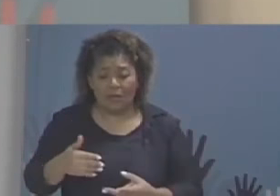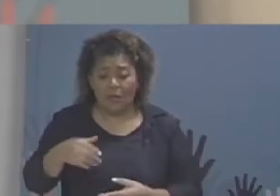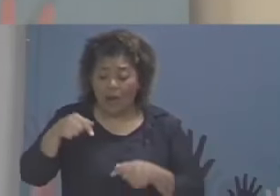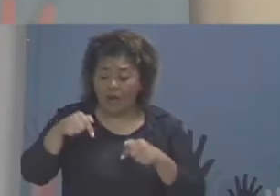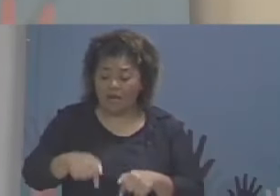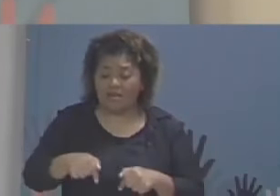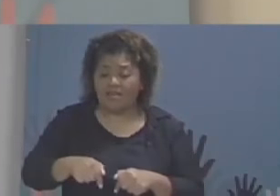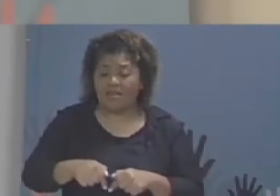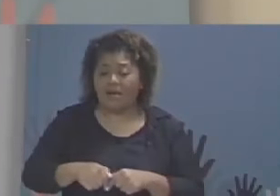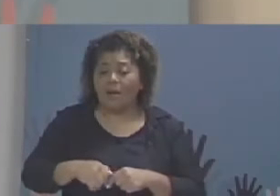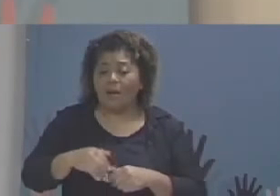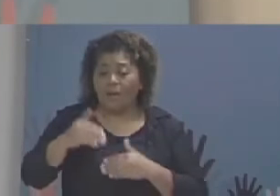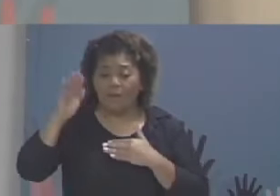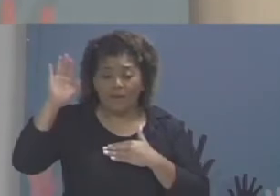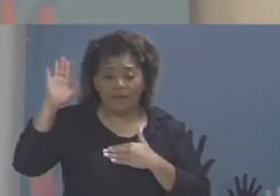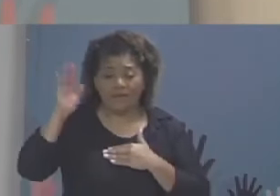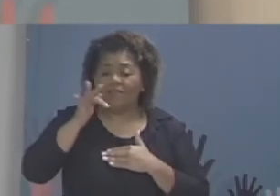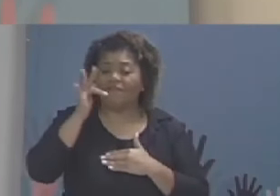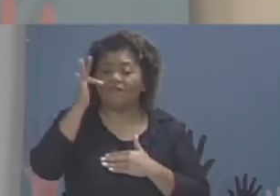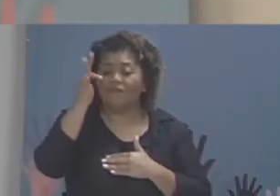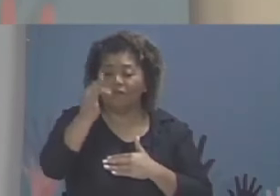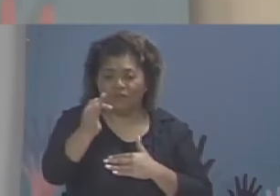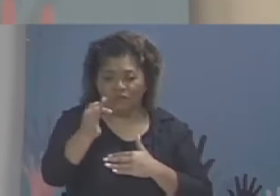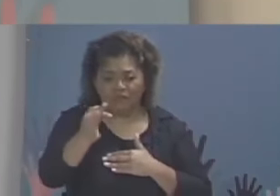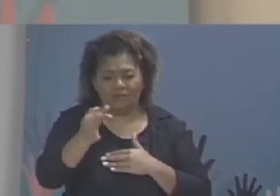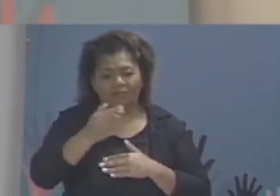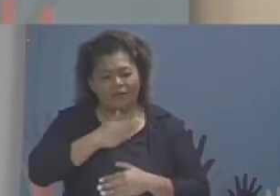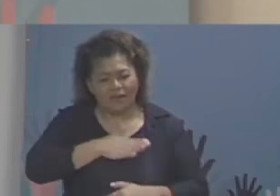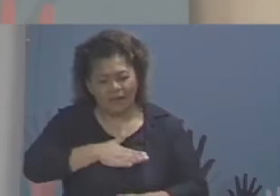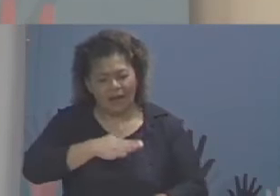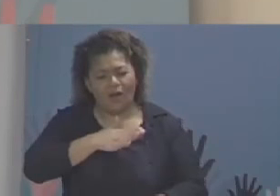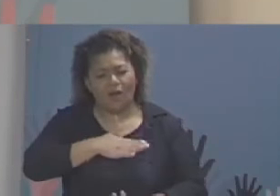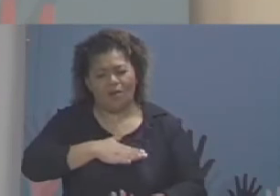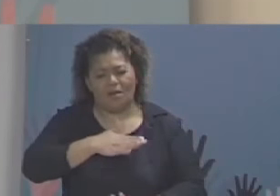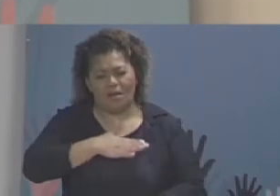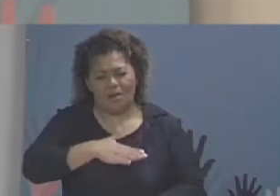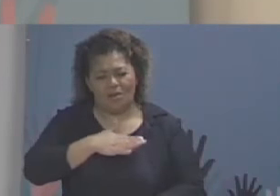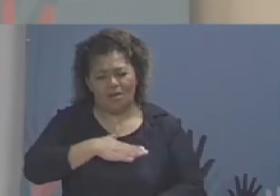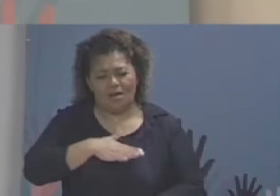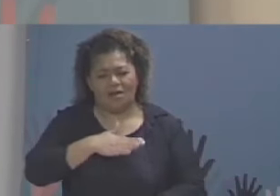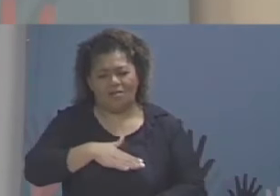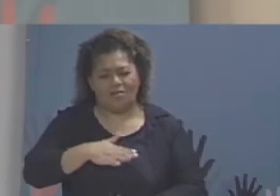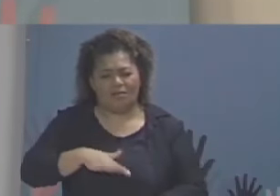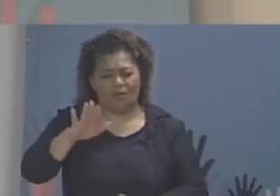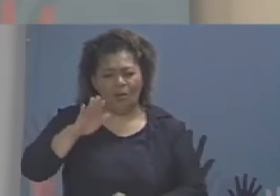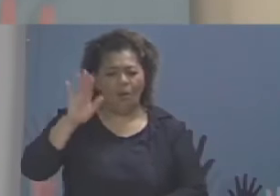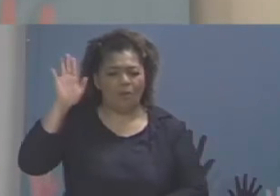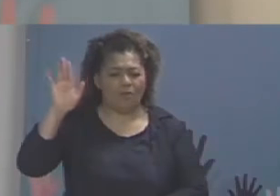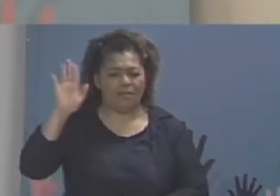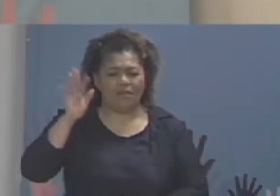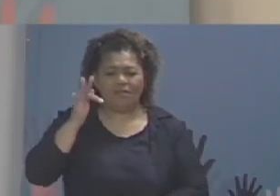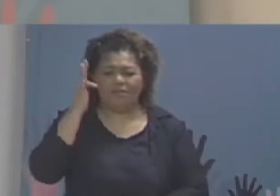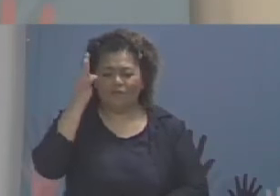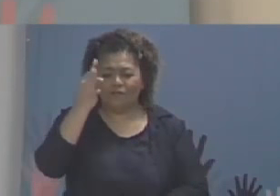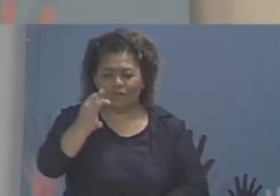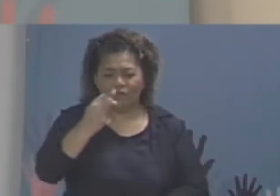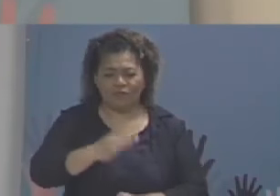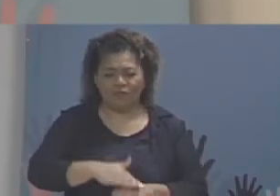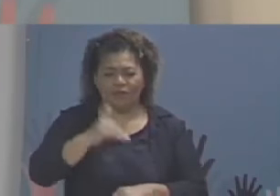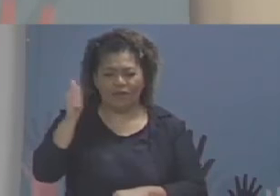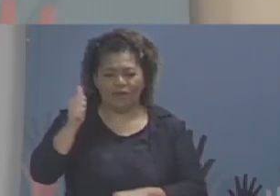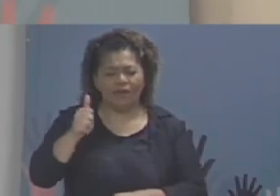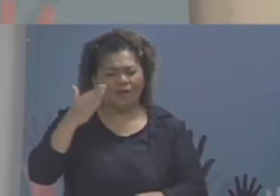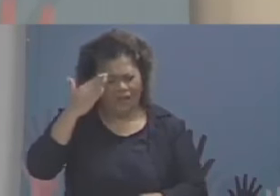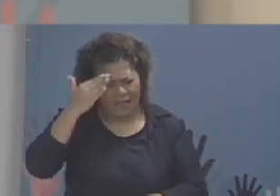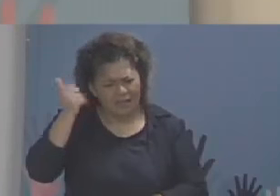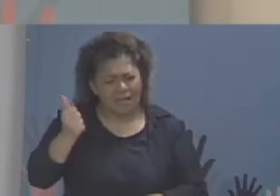futuro. Repito, cautela, atenção, eles estão no presente prometendo o futuro. Eles estão no presente prometendo o futuro ao passo que eles sabem